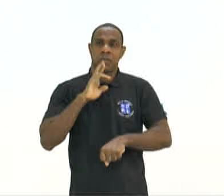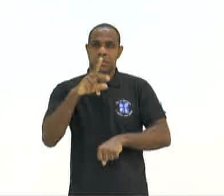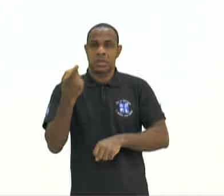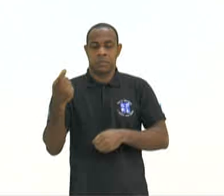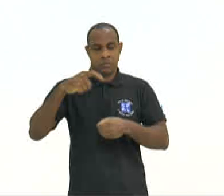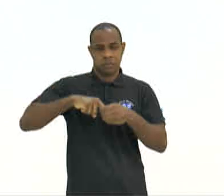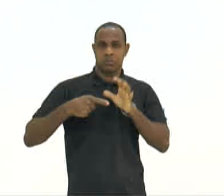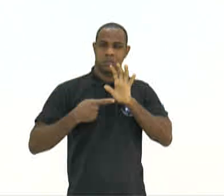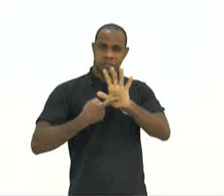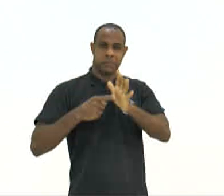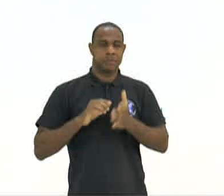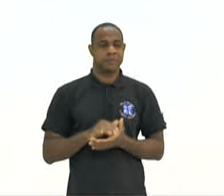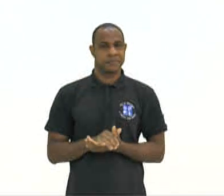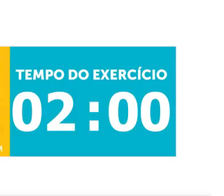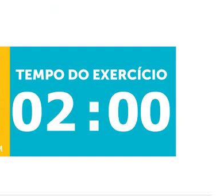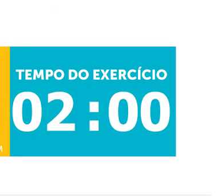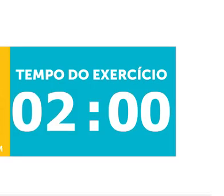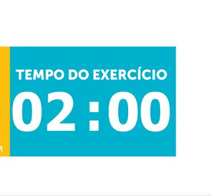retorna.